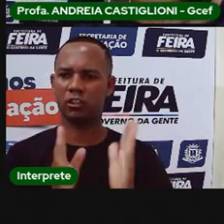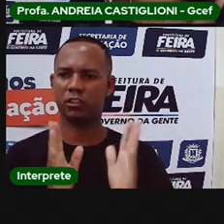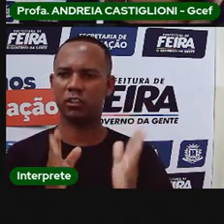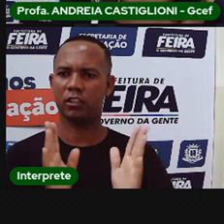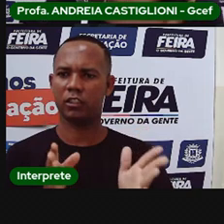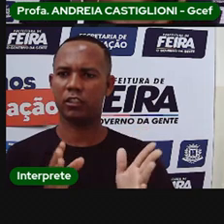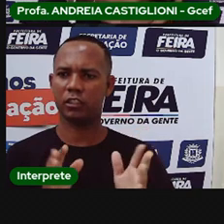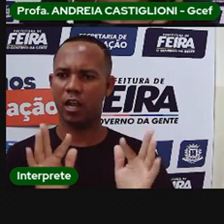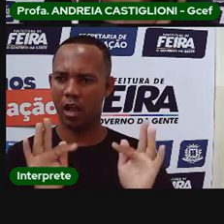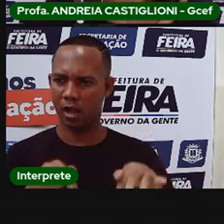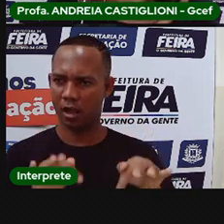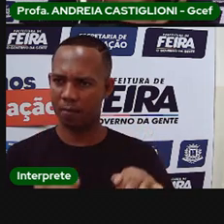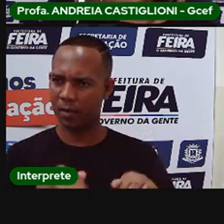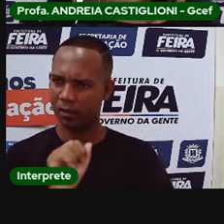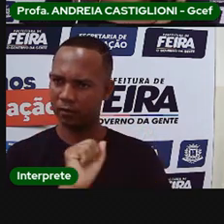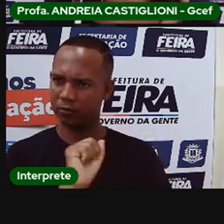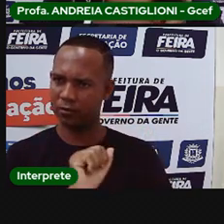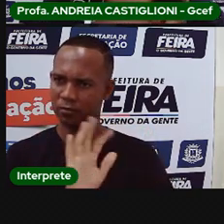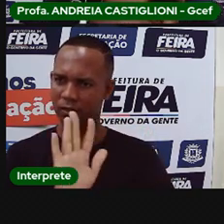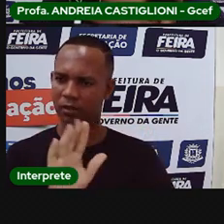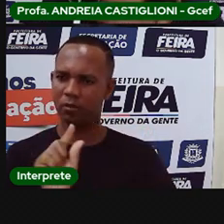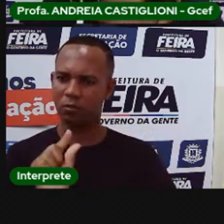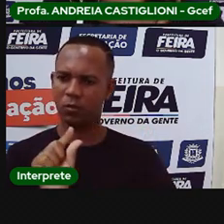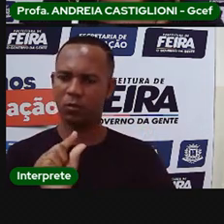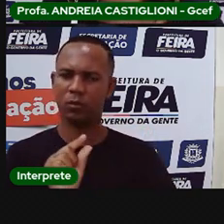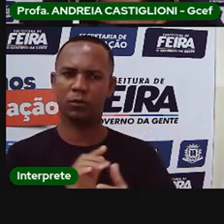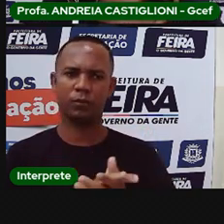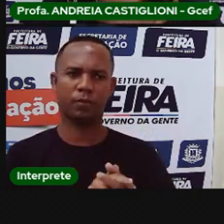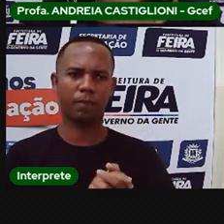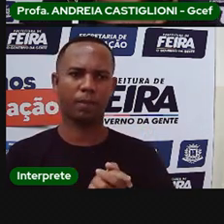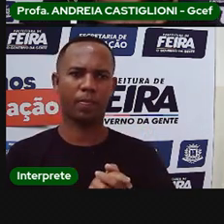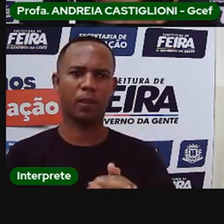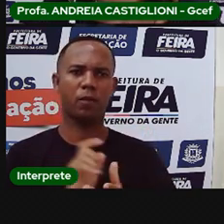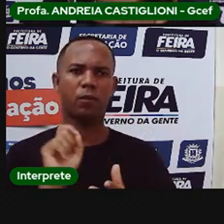um pouquinho. Coloca aí no chat, o que é stop motion?